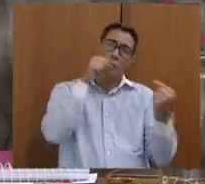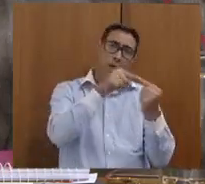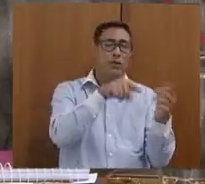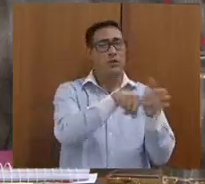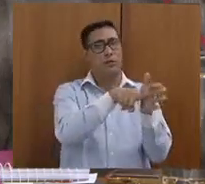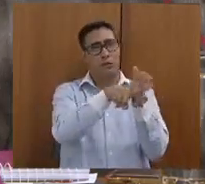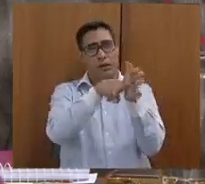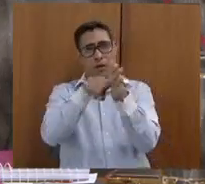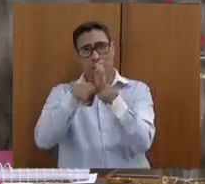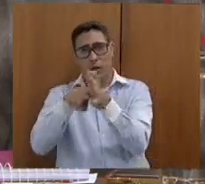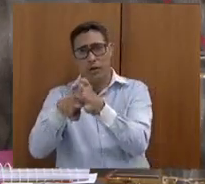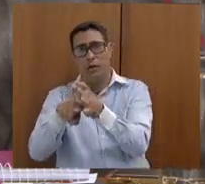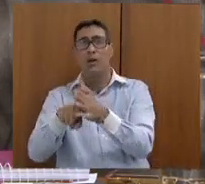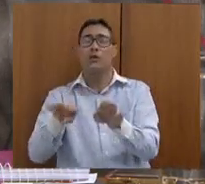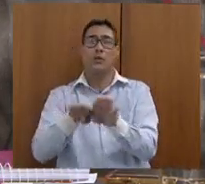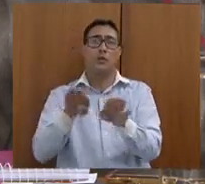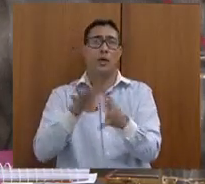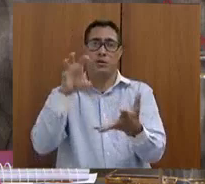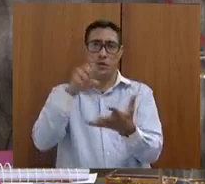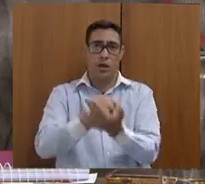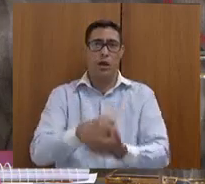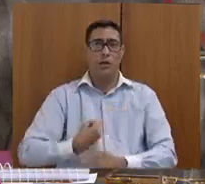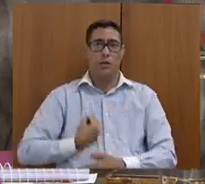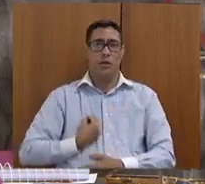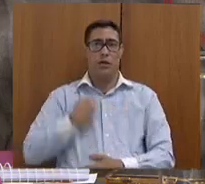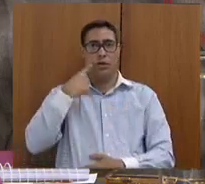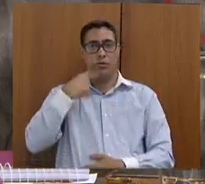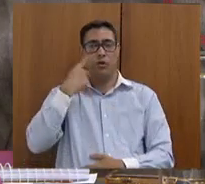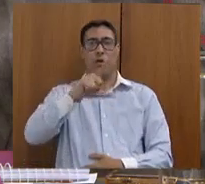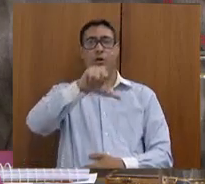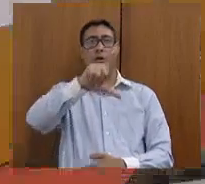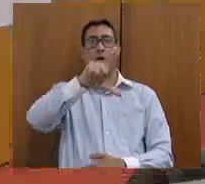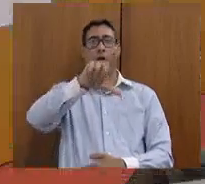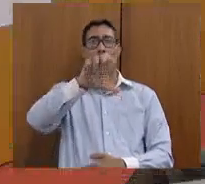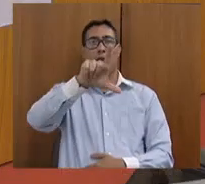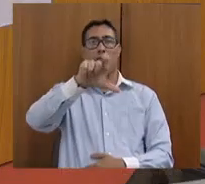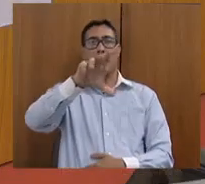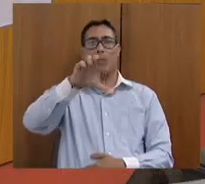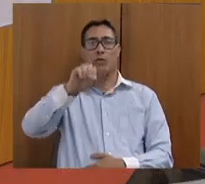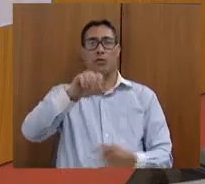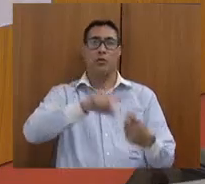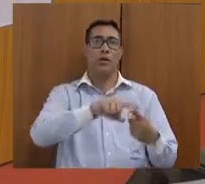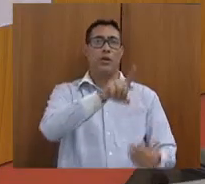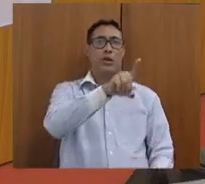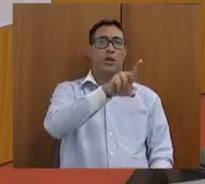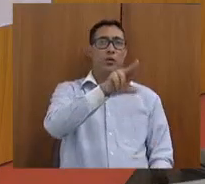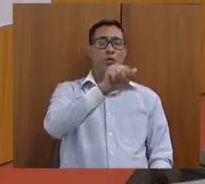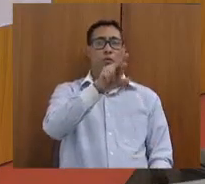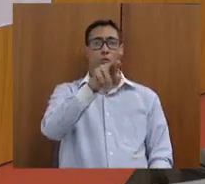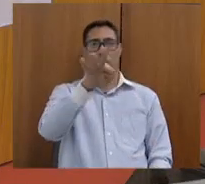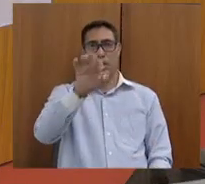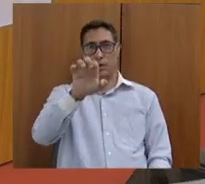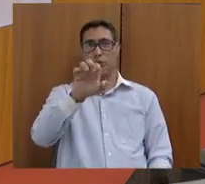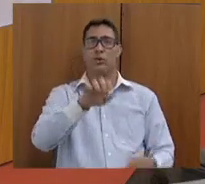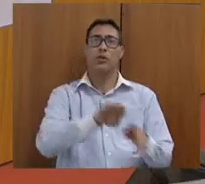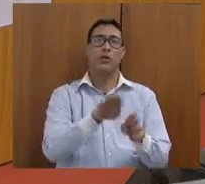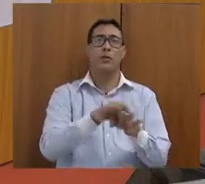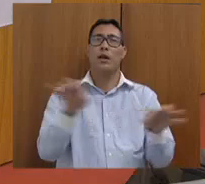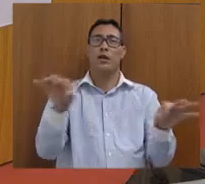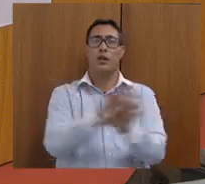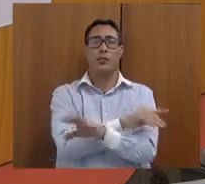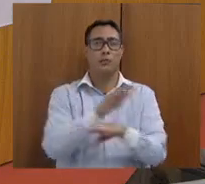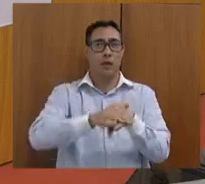fiscalização registrada também a presença aqui conosco do deputado Leleco e do deputado Duarte bexiga ao finalizar essa